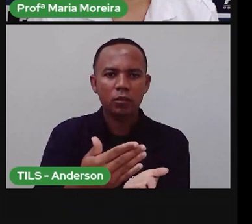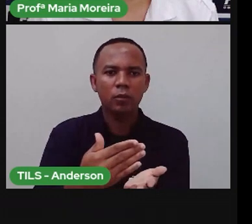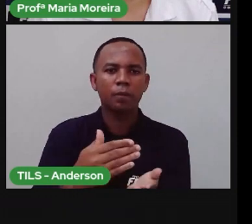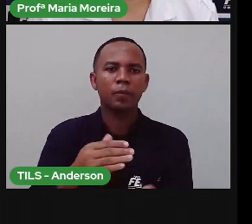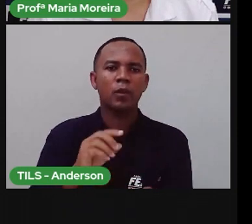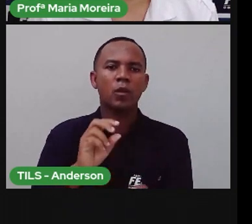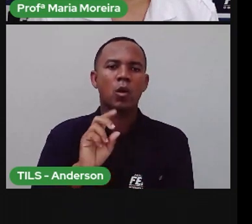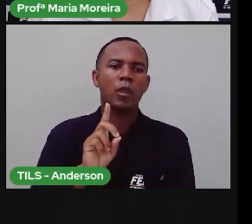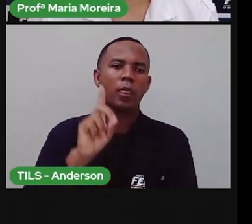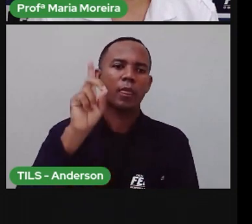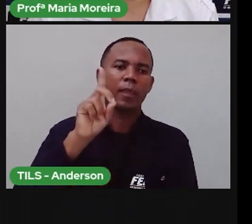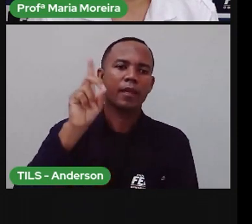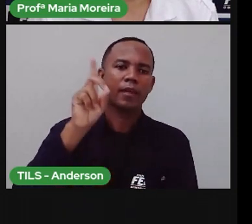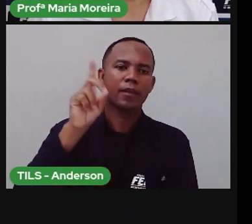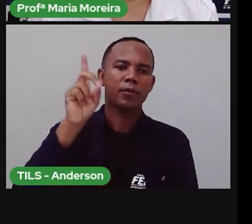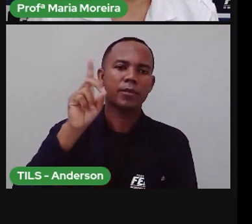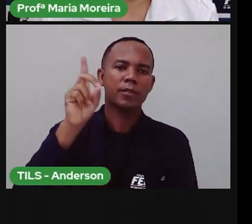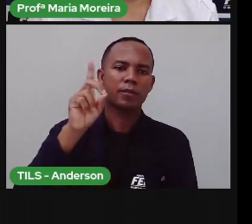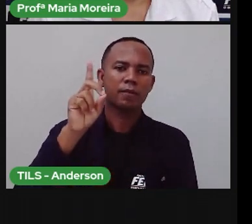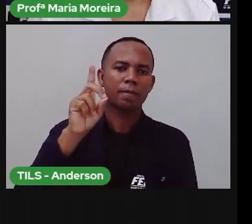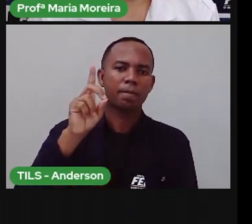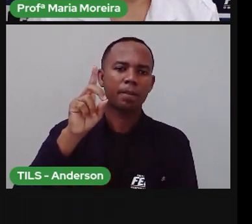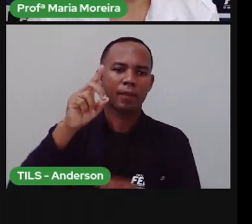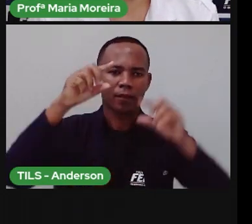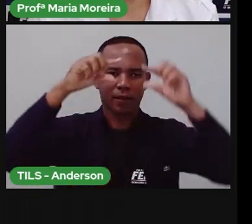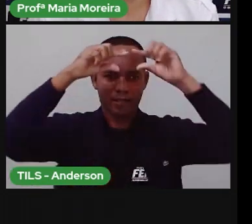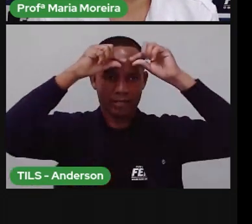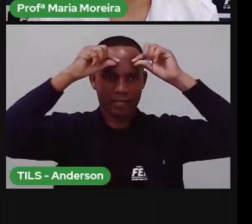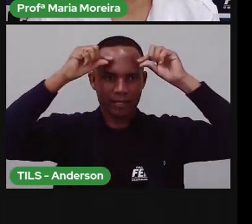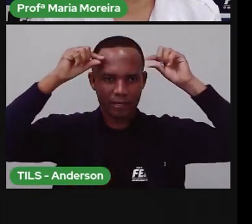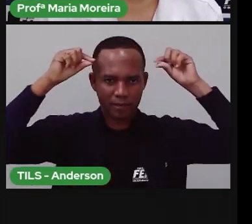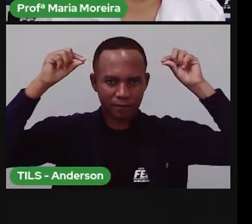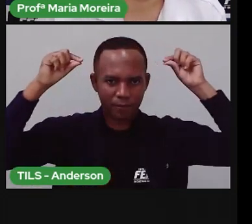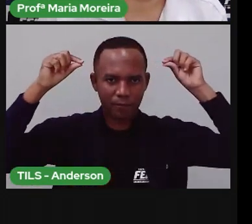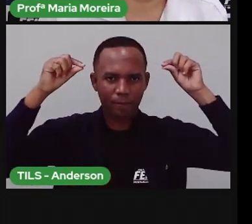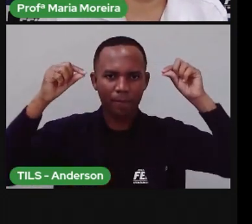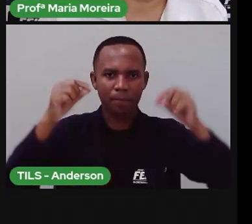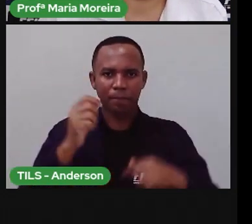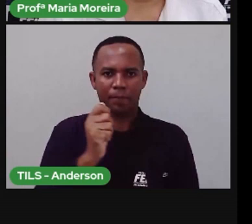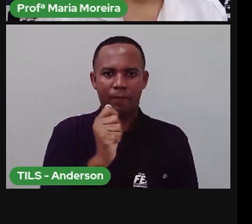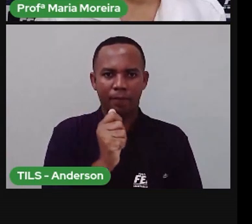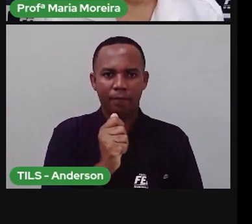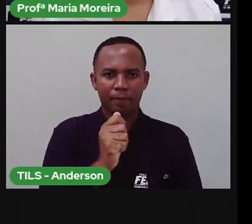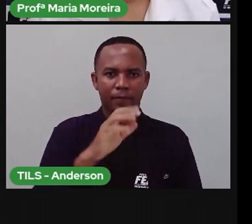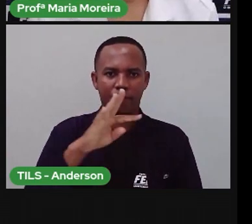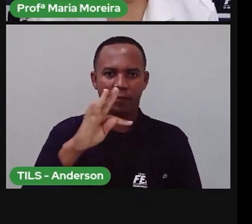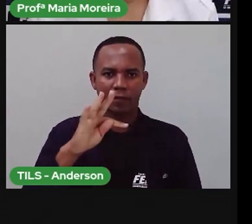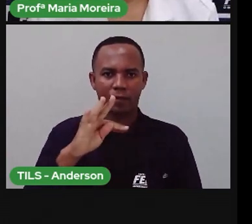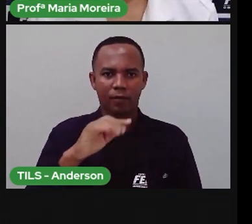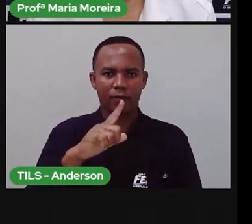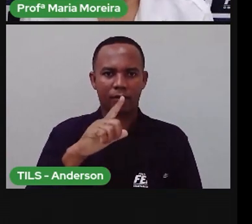grego chamado Atlas, que é responsável por separar as Américas, a África e a